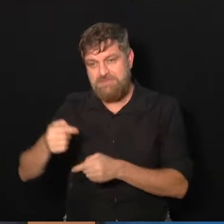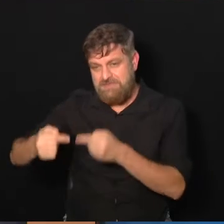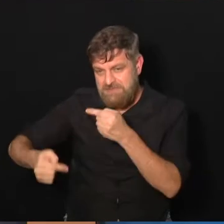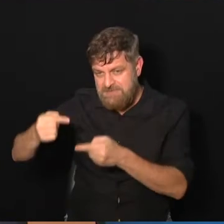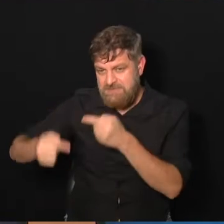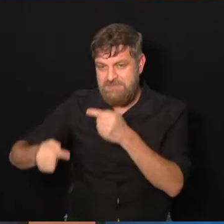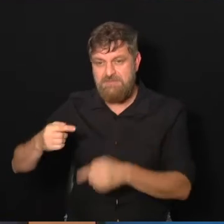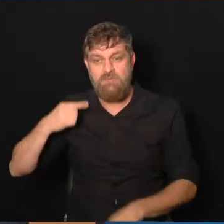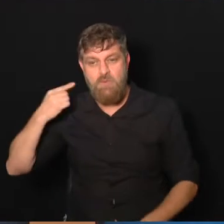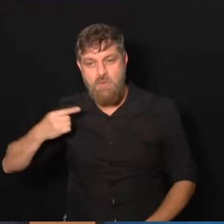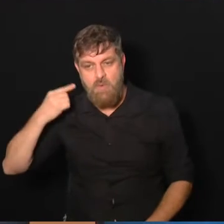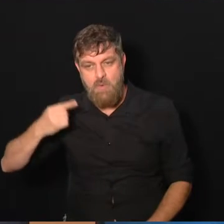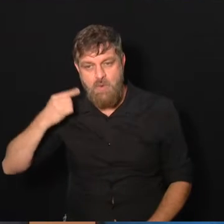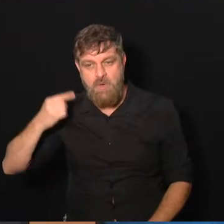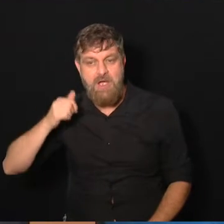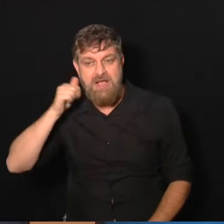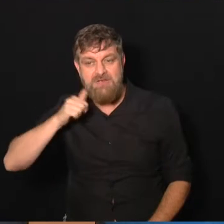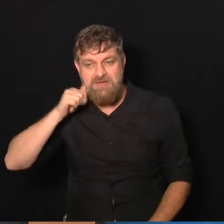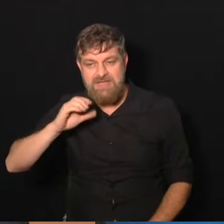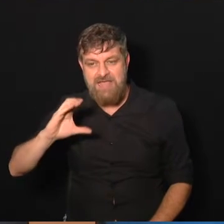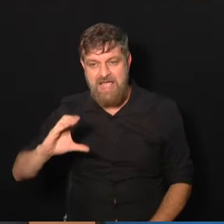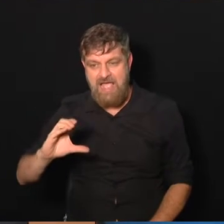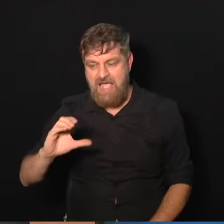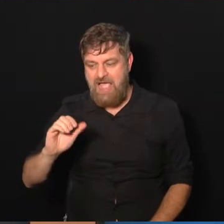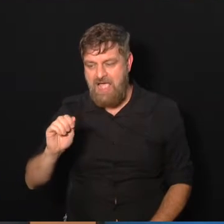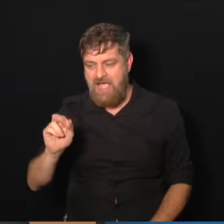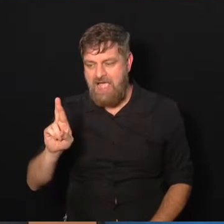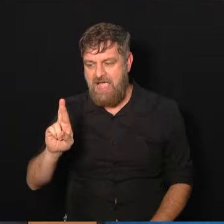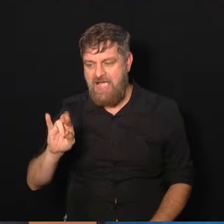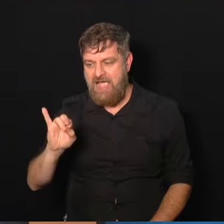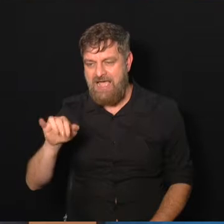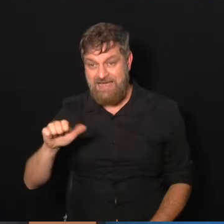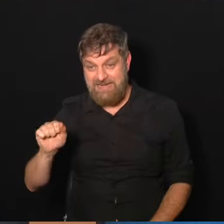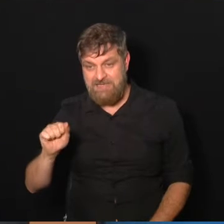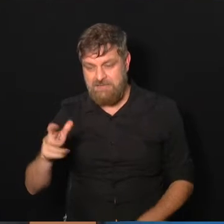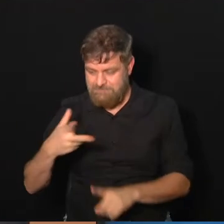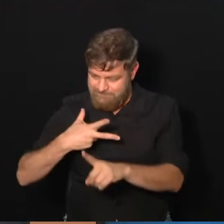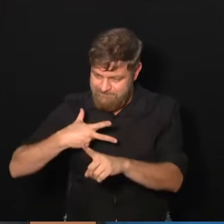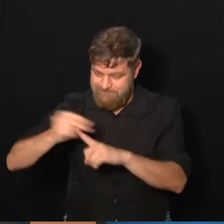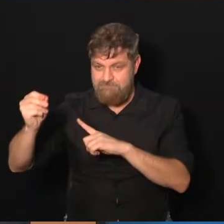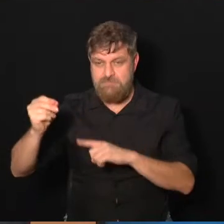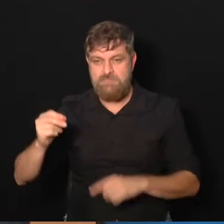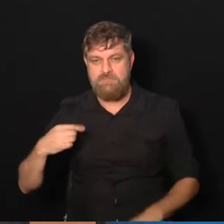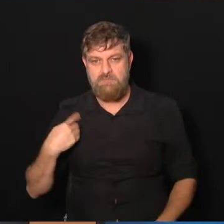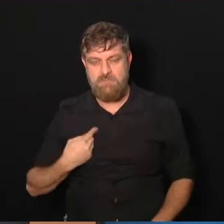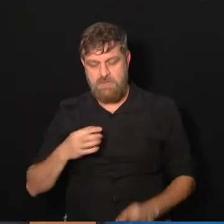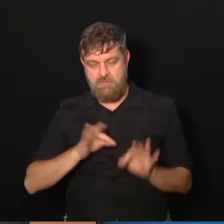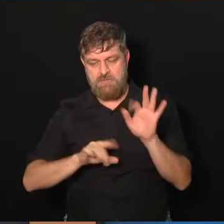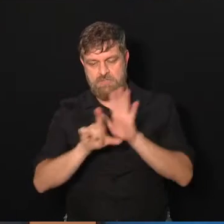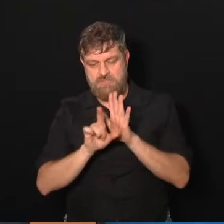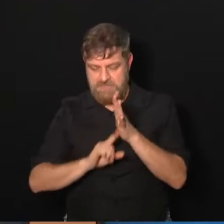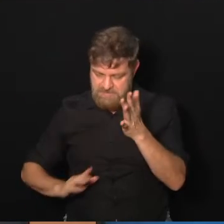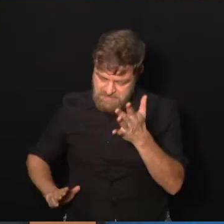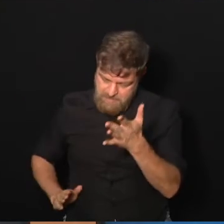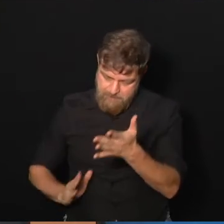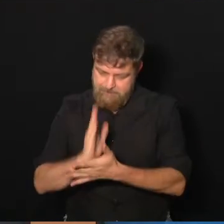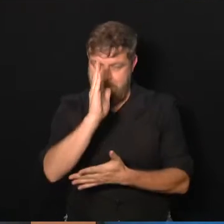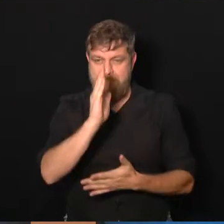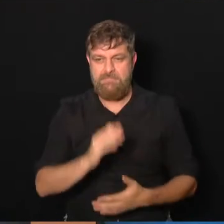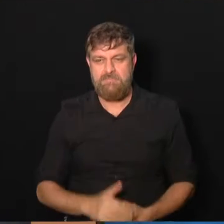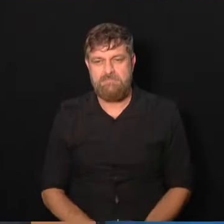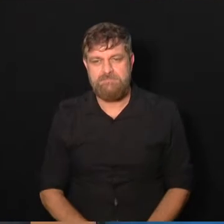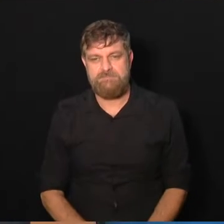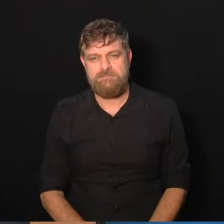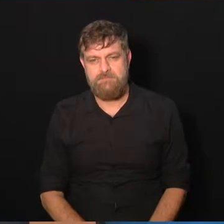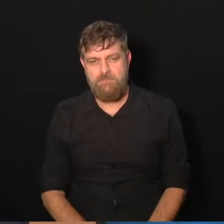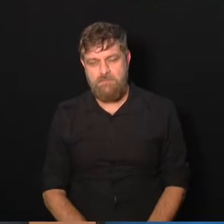com a doutora Karina Murad. Então, isso é um feito, é uma conquista, é uma vitória, conseguir aprovar um projeto de lei, né,